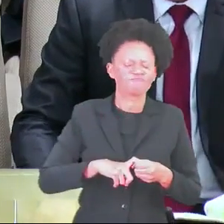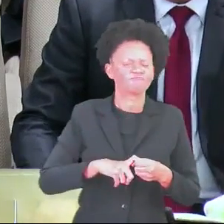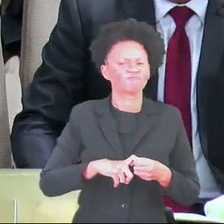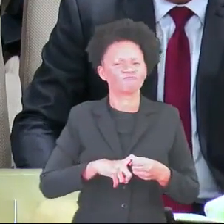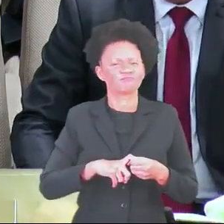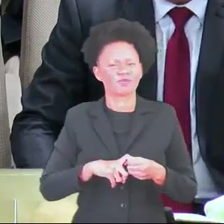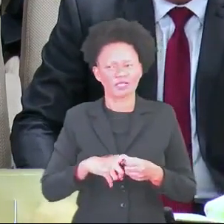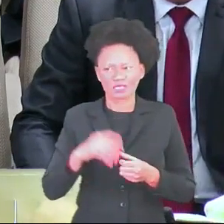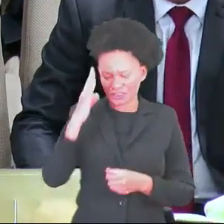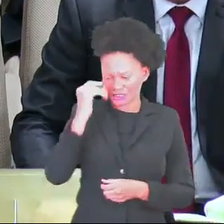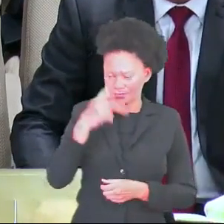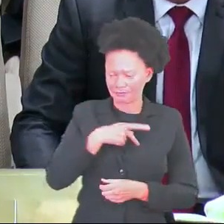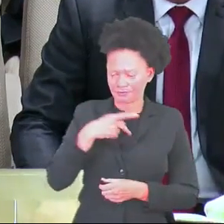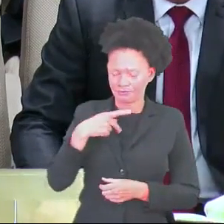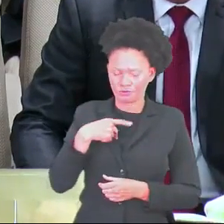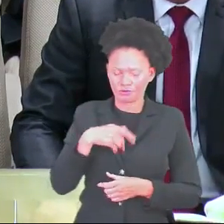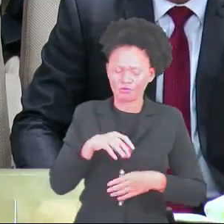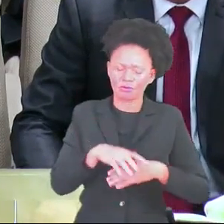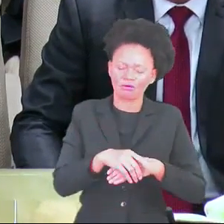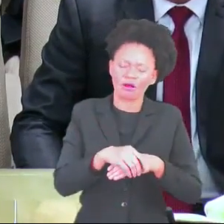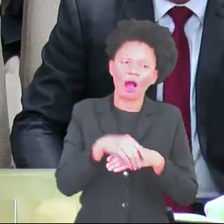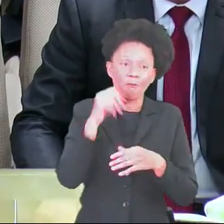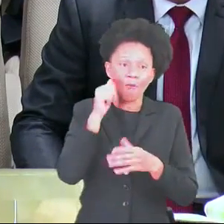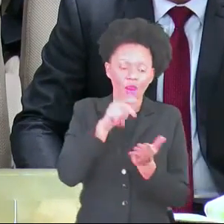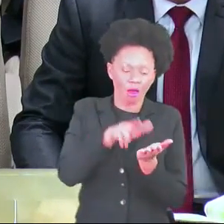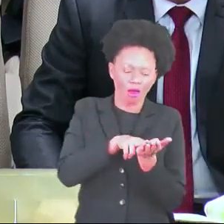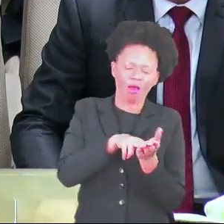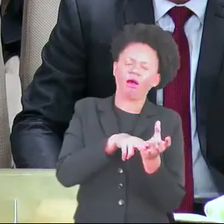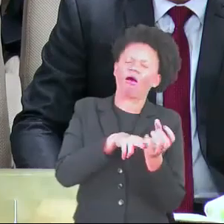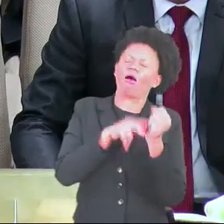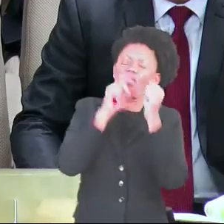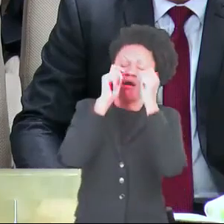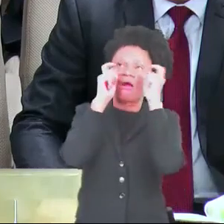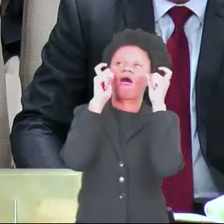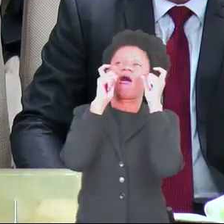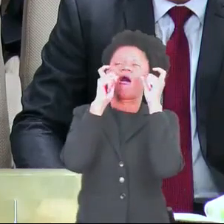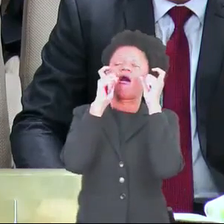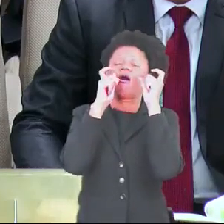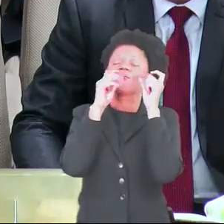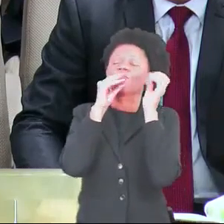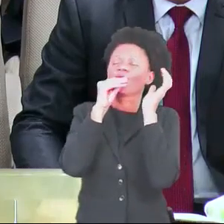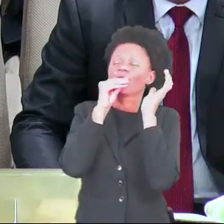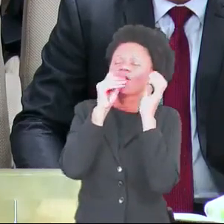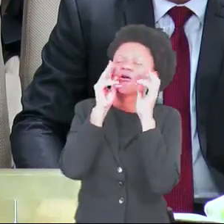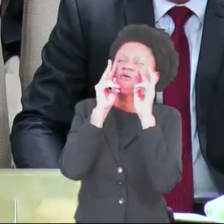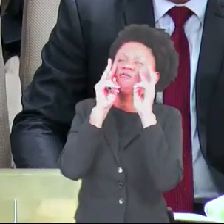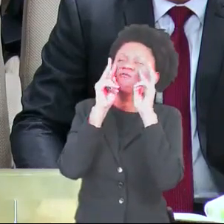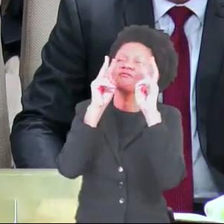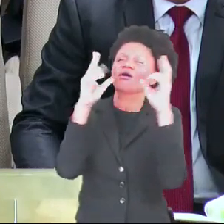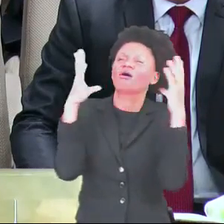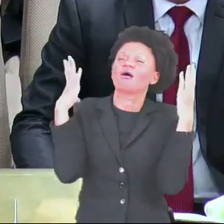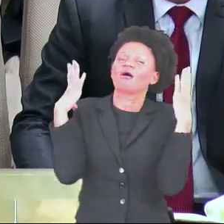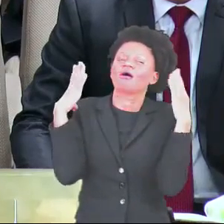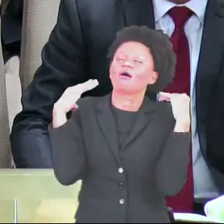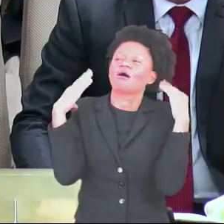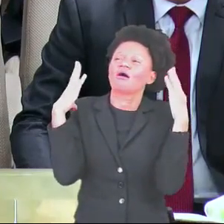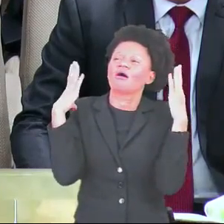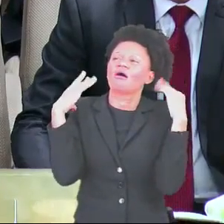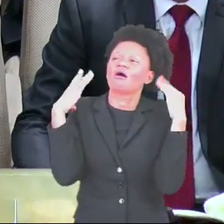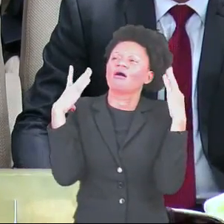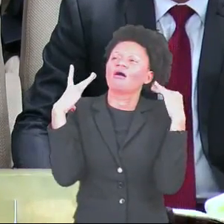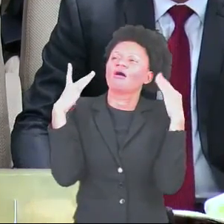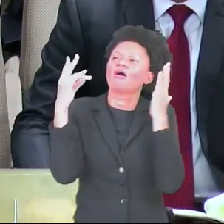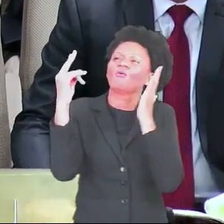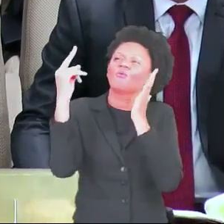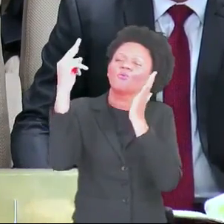quê, pastor? Aí ela abriu os dois olhos. Ela disse assim, eu vejo os anjos vindo me buscar.